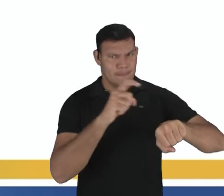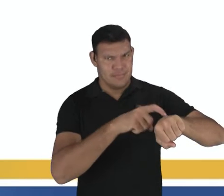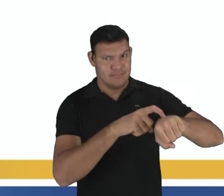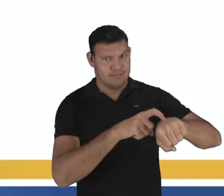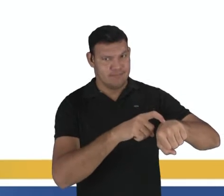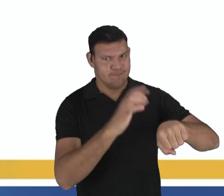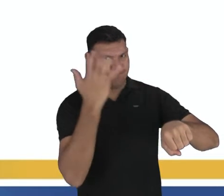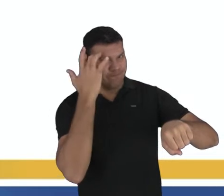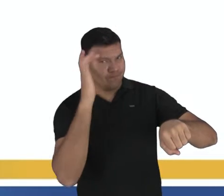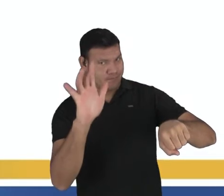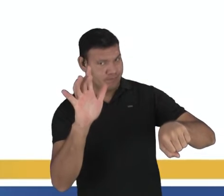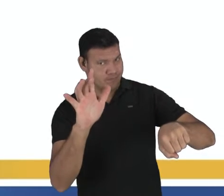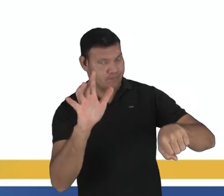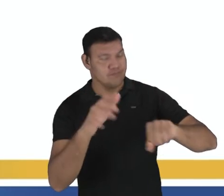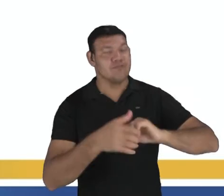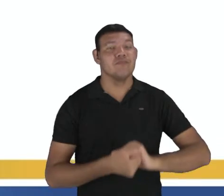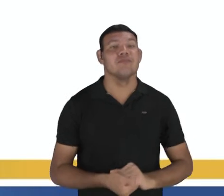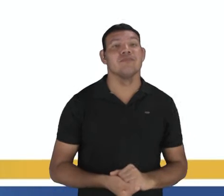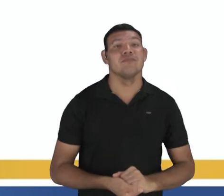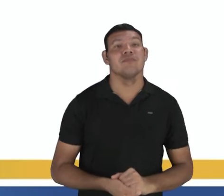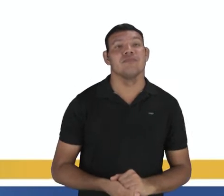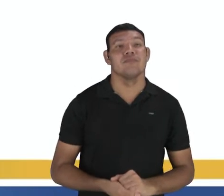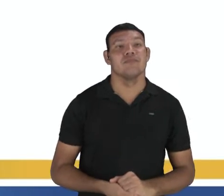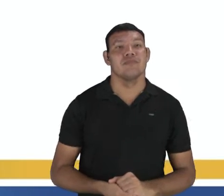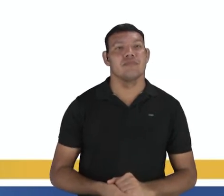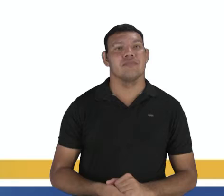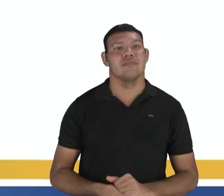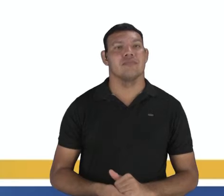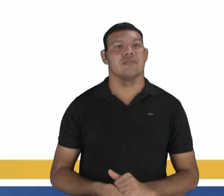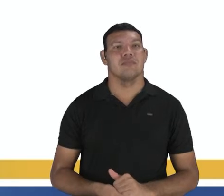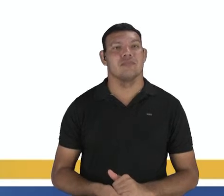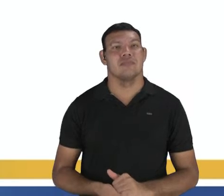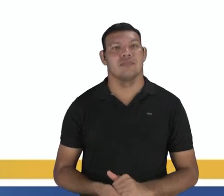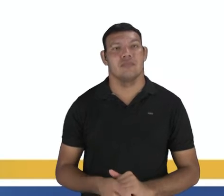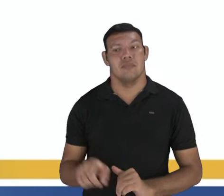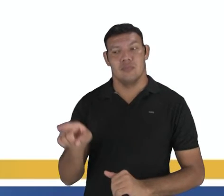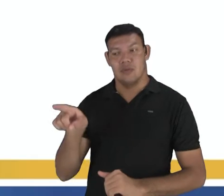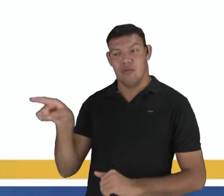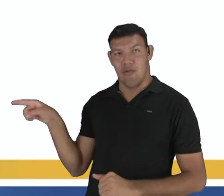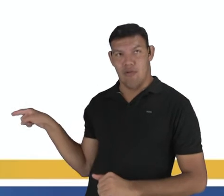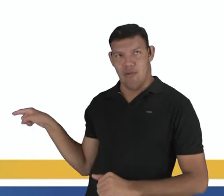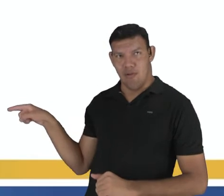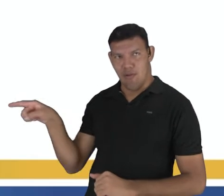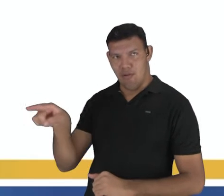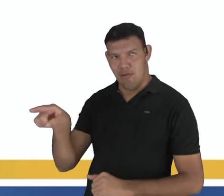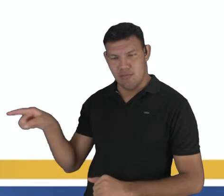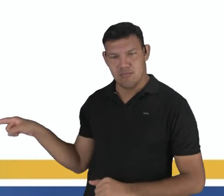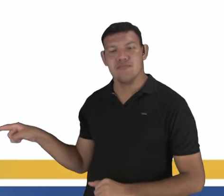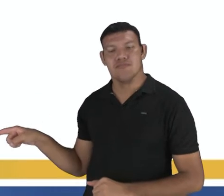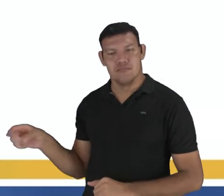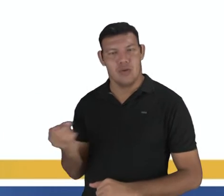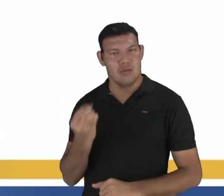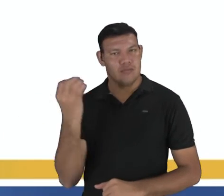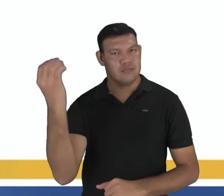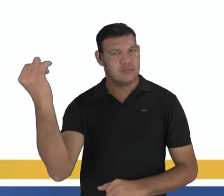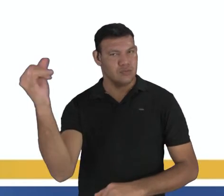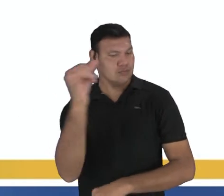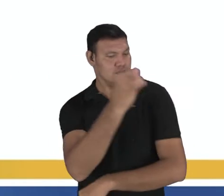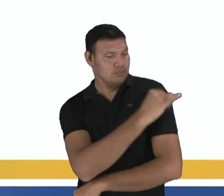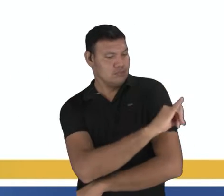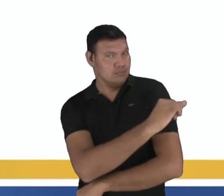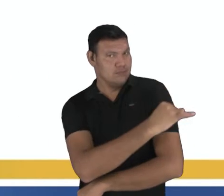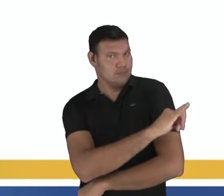não preciso? They have been to Rio de Janeiro. Eles estiveram no Rio de